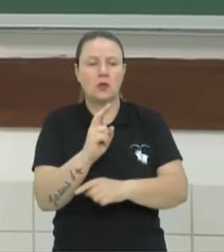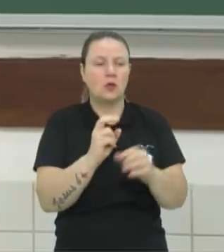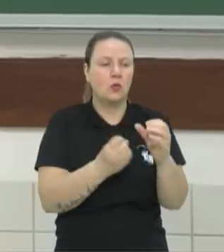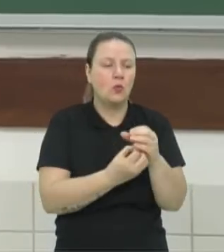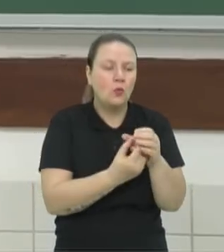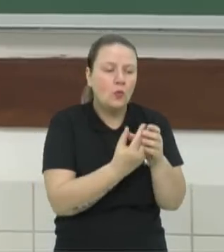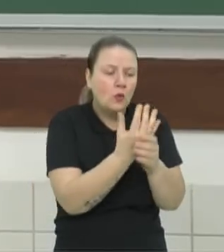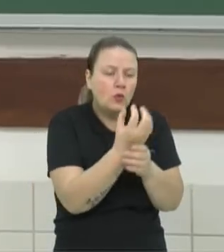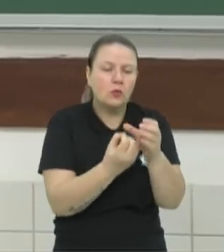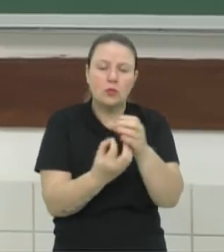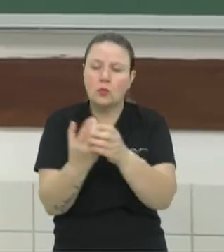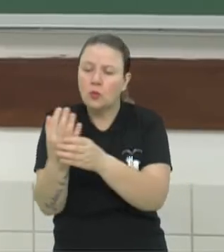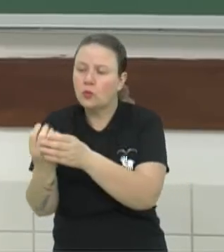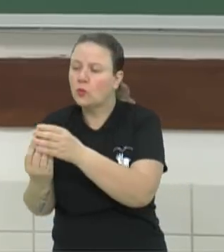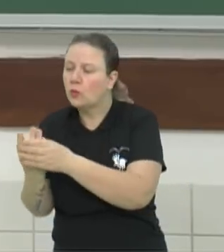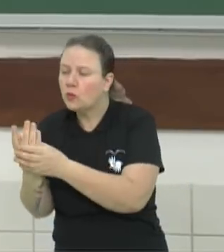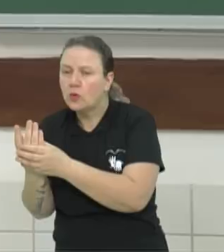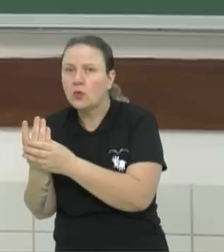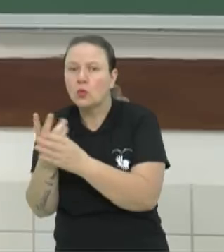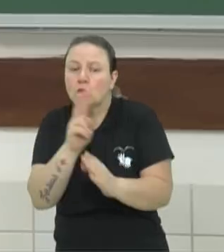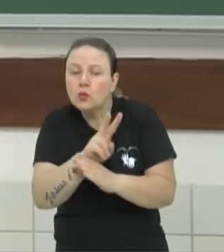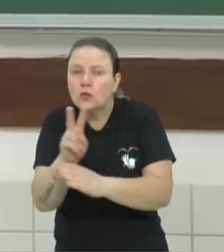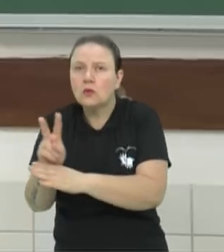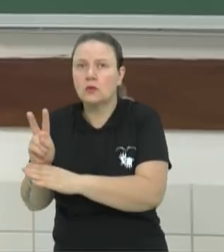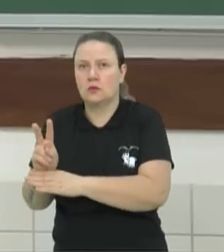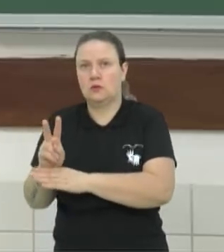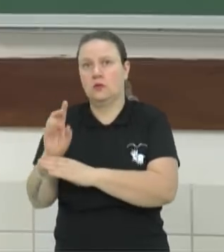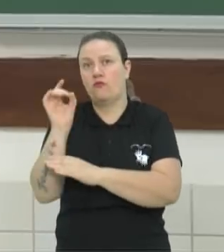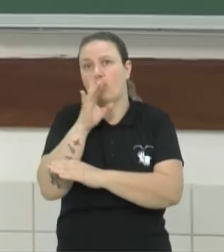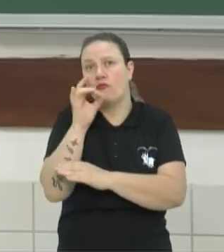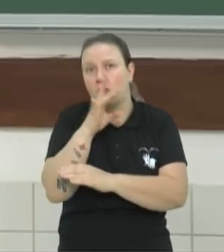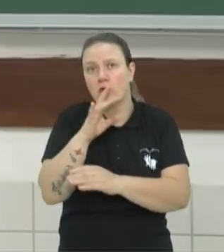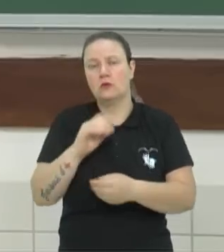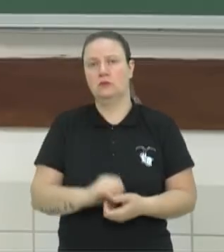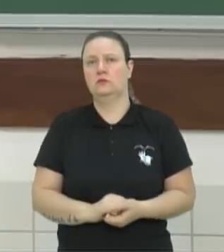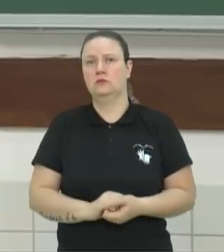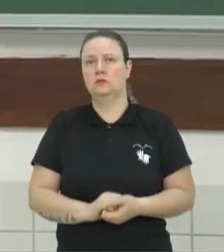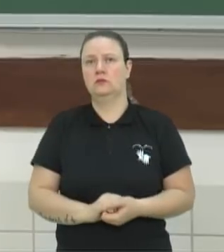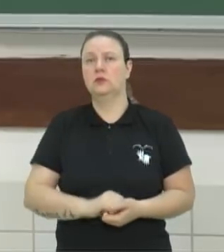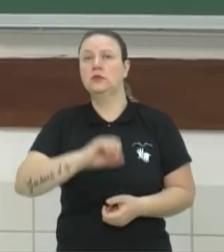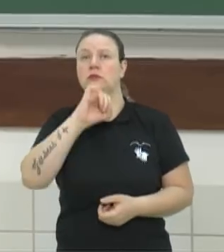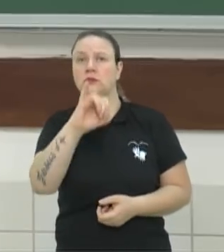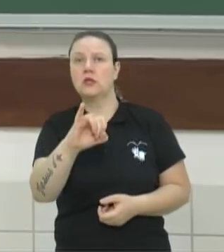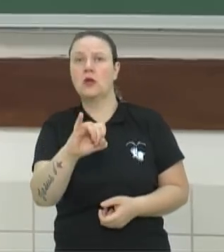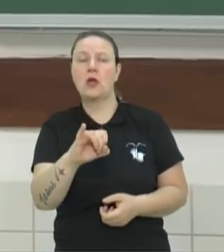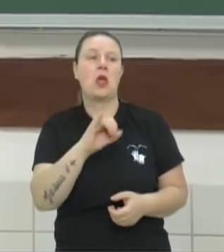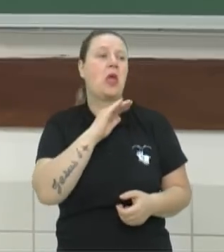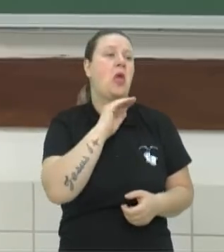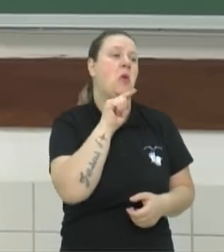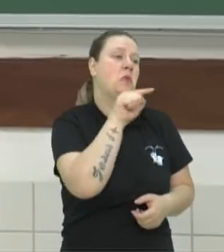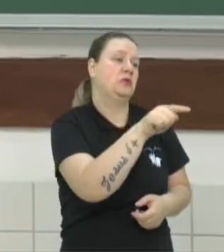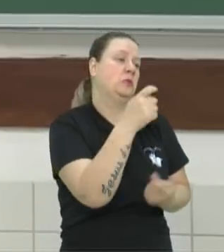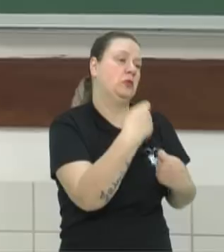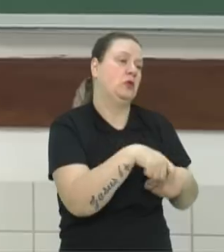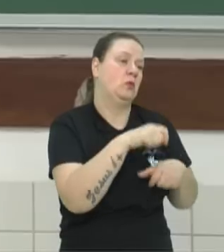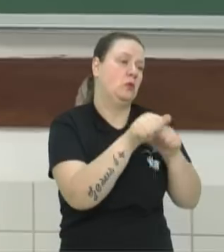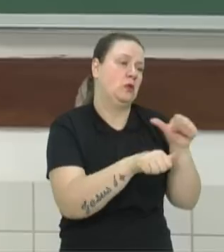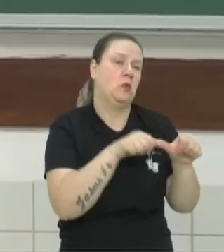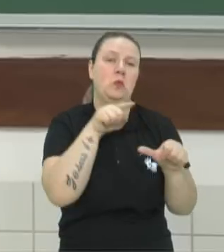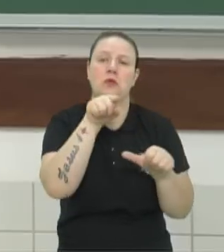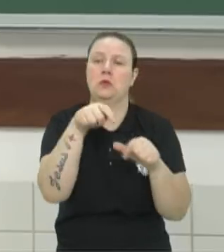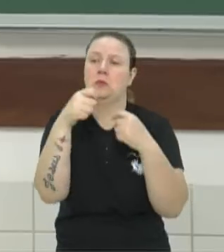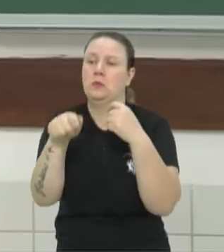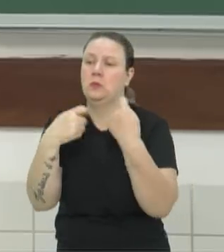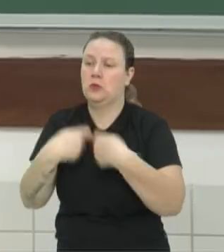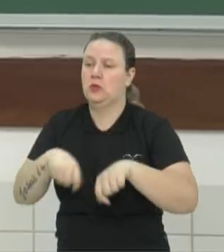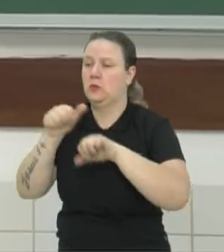casa, para antes de você falar que as pessoas devem mudar, mude a você mesmo. Essa é uma dica e um conselho